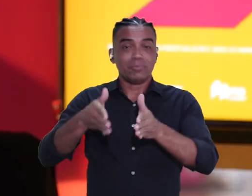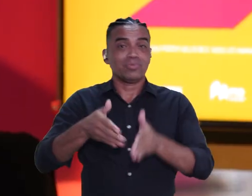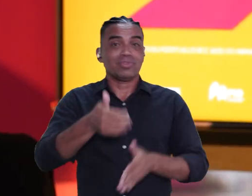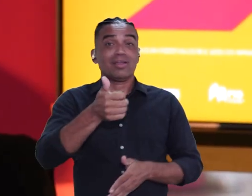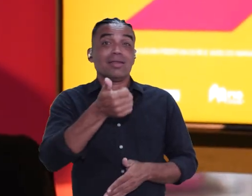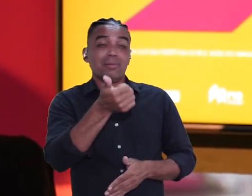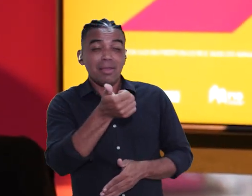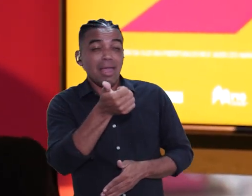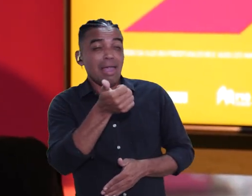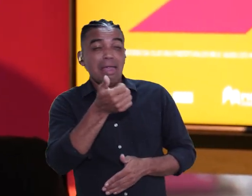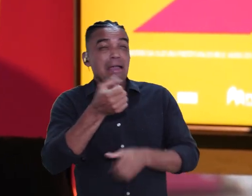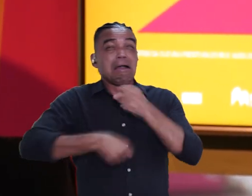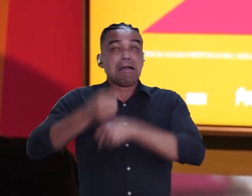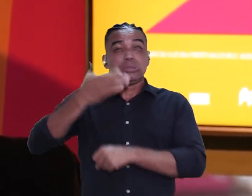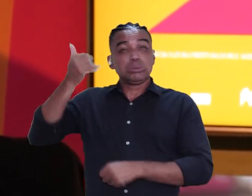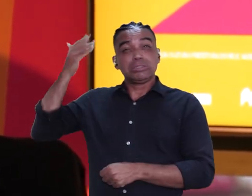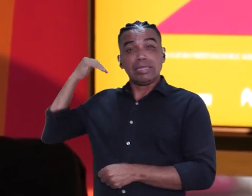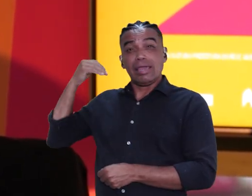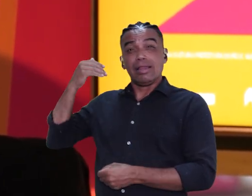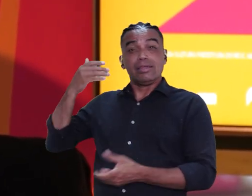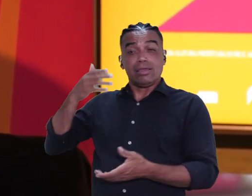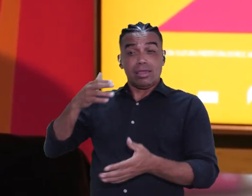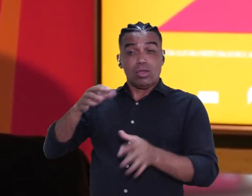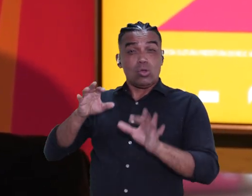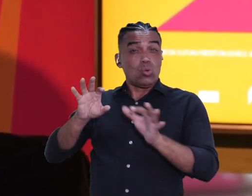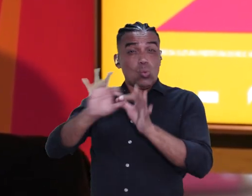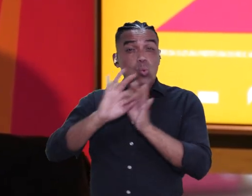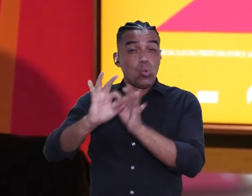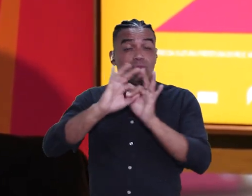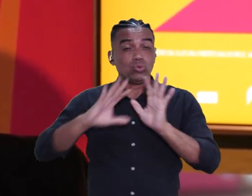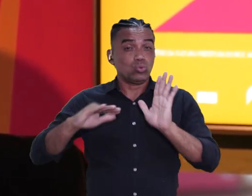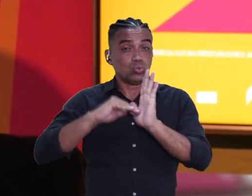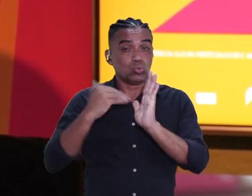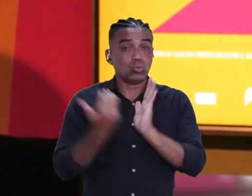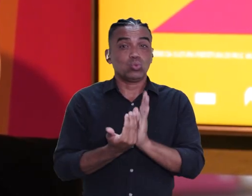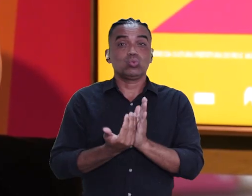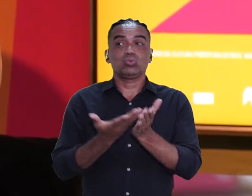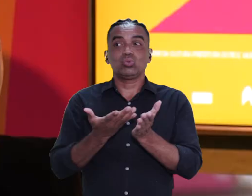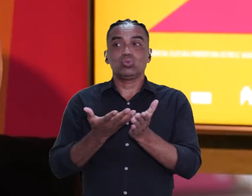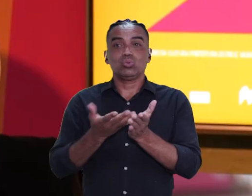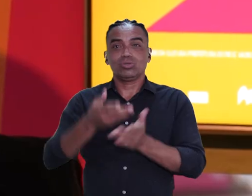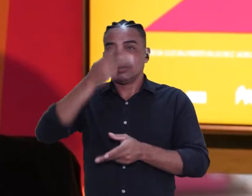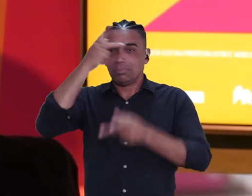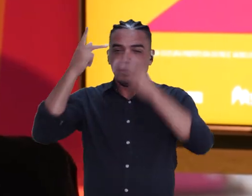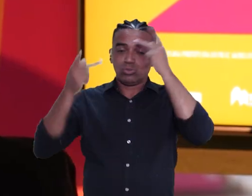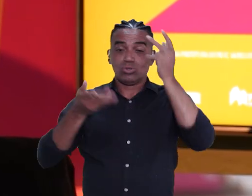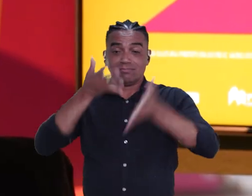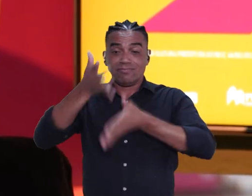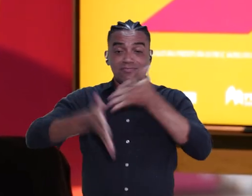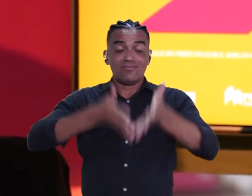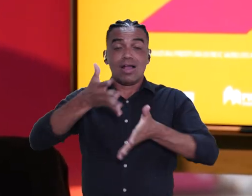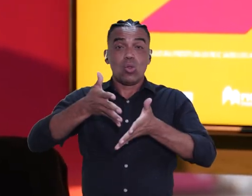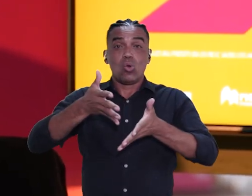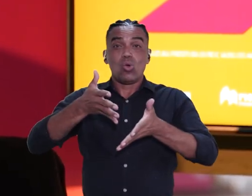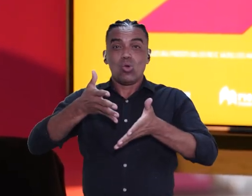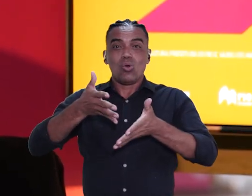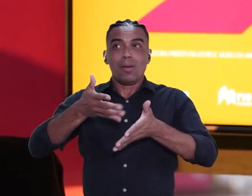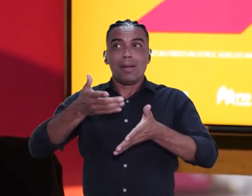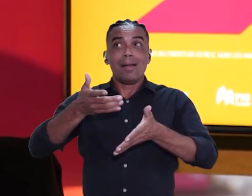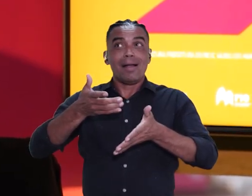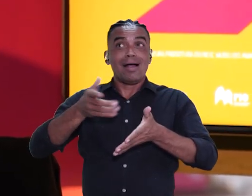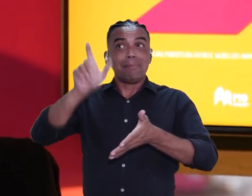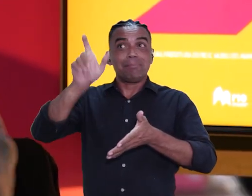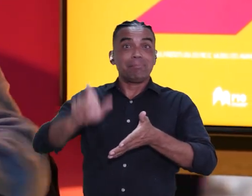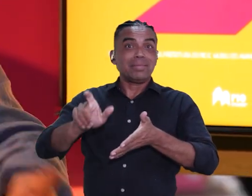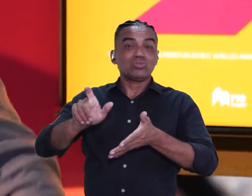ele reunia tudo que ele colecionou sobre coisas que foram ditas sobre esse poema.